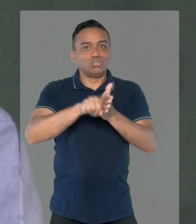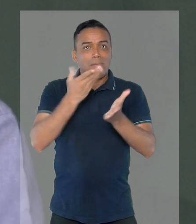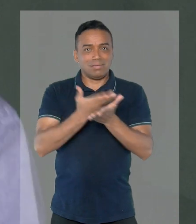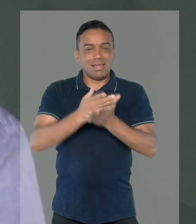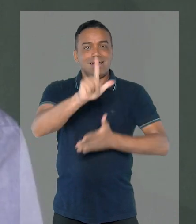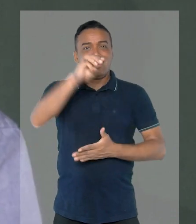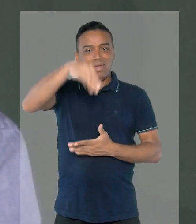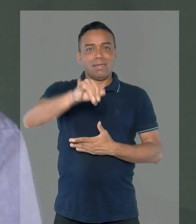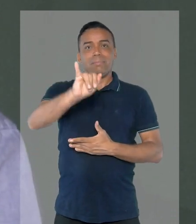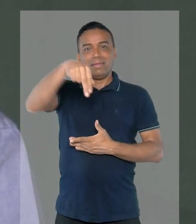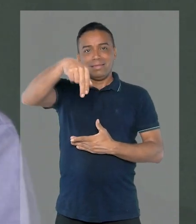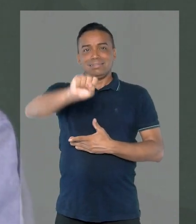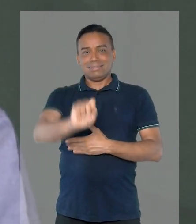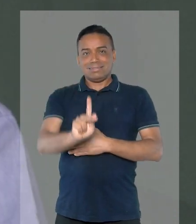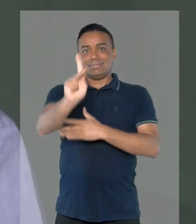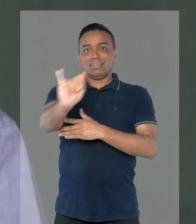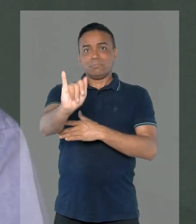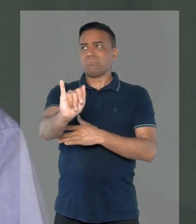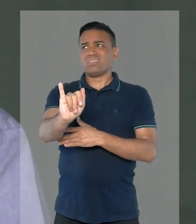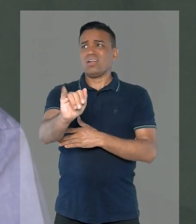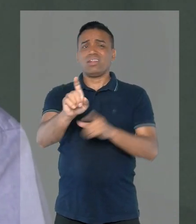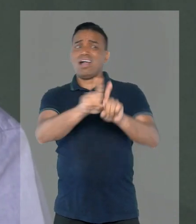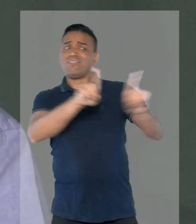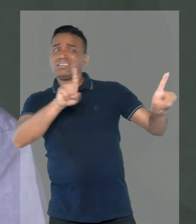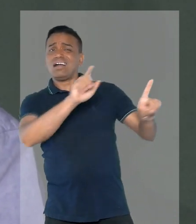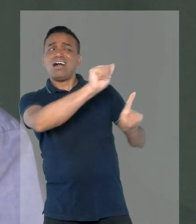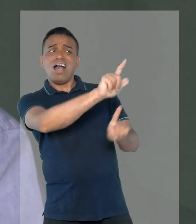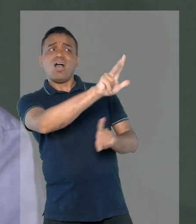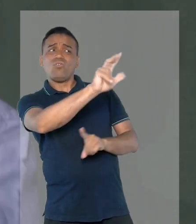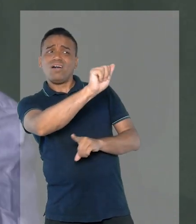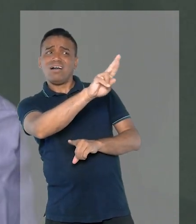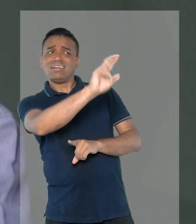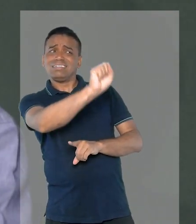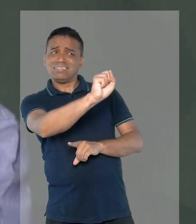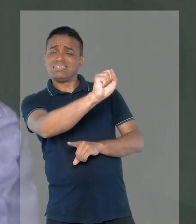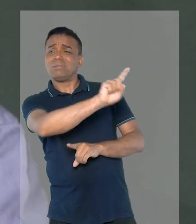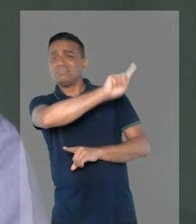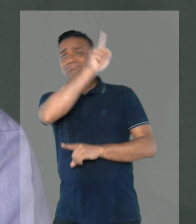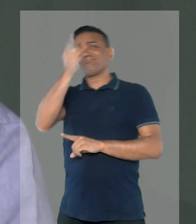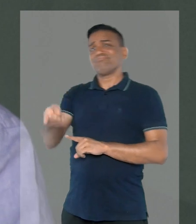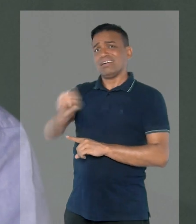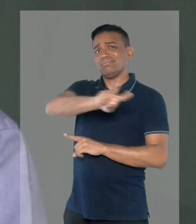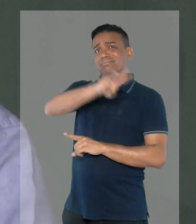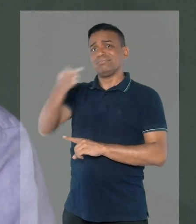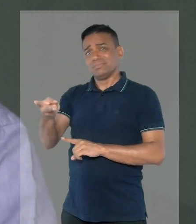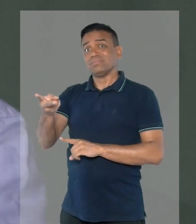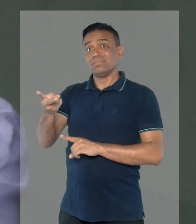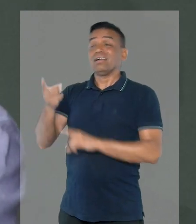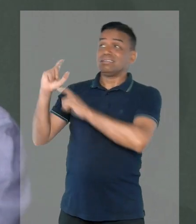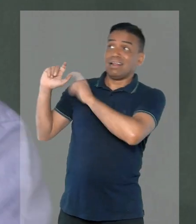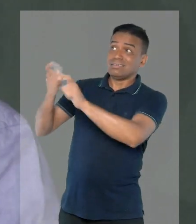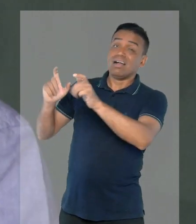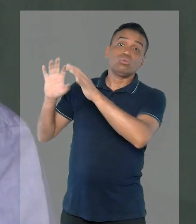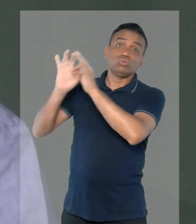ali, percebendo que eu queria me afastar, então, um pouco do Álvares de Azevedo naquele momento, mas recolocar o Álvares na tradição também,